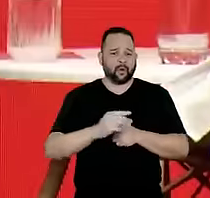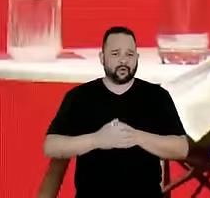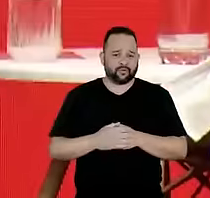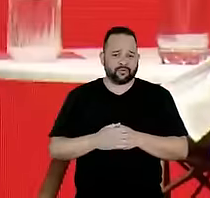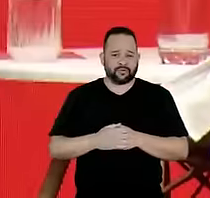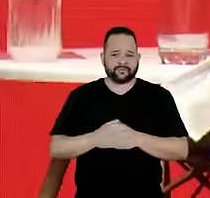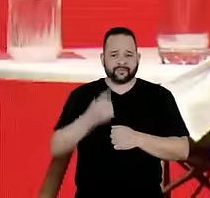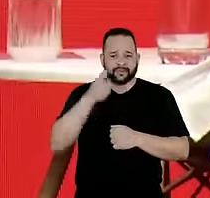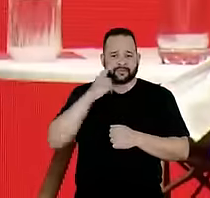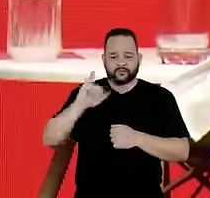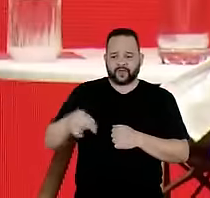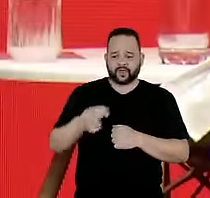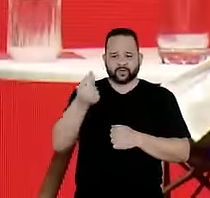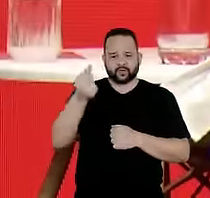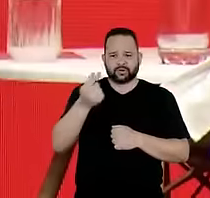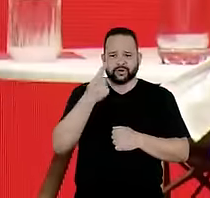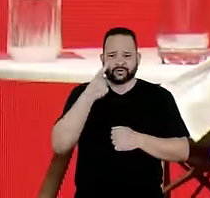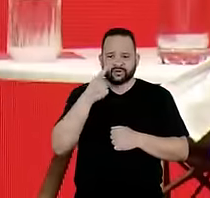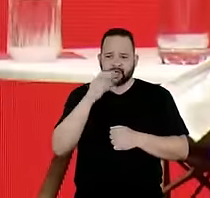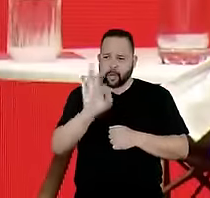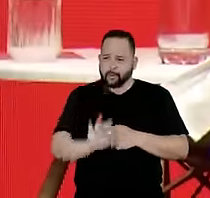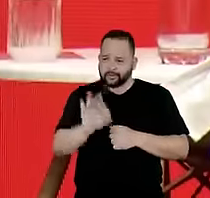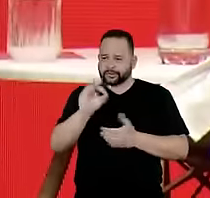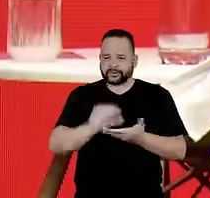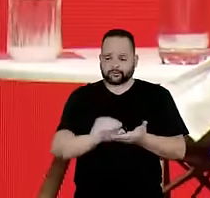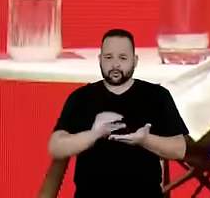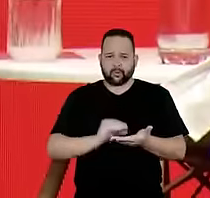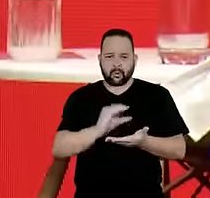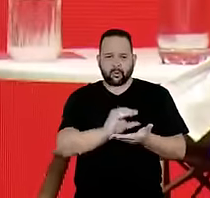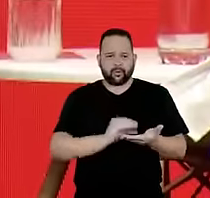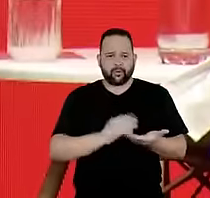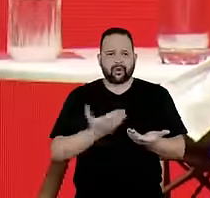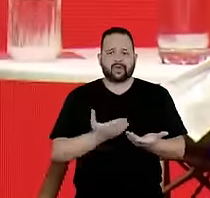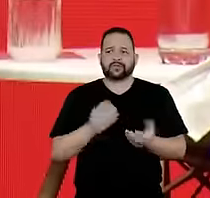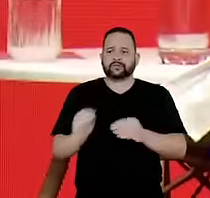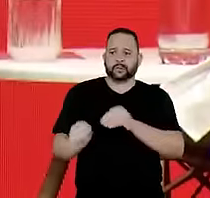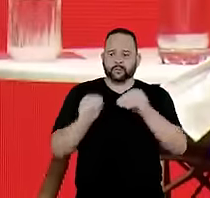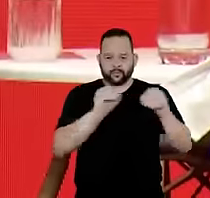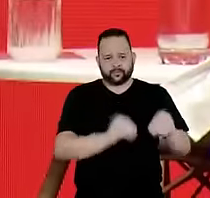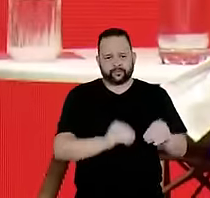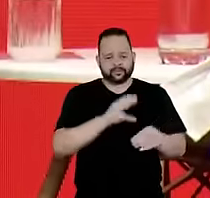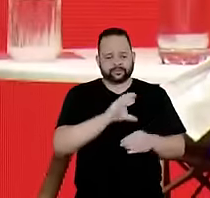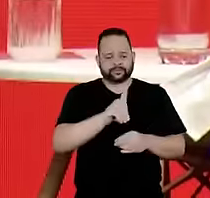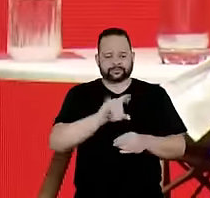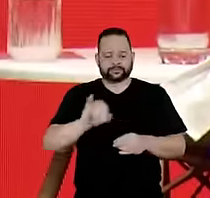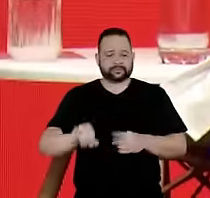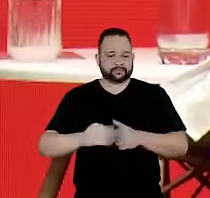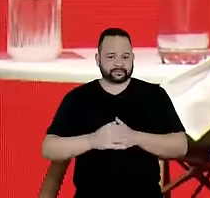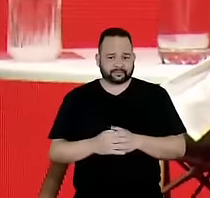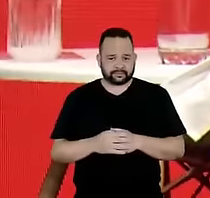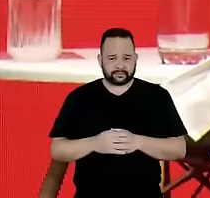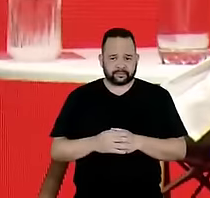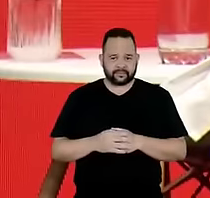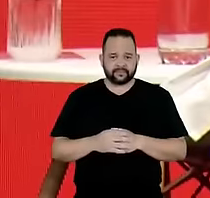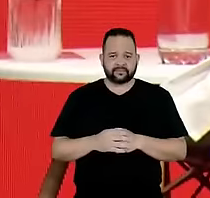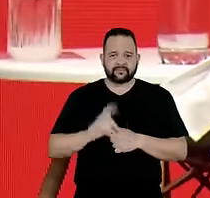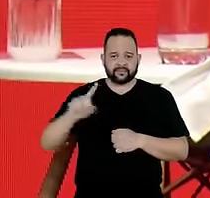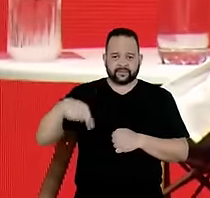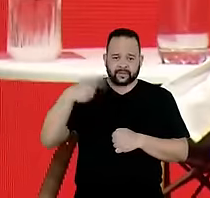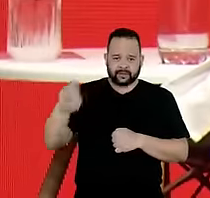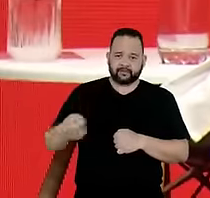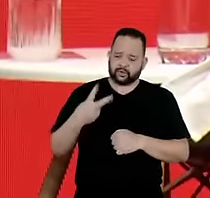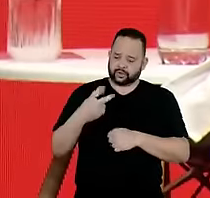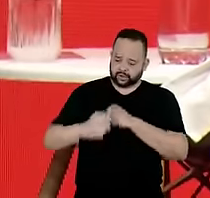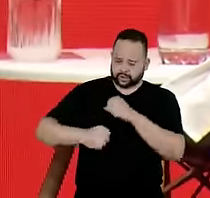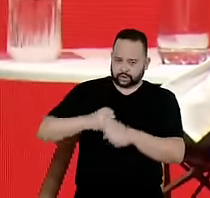de retorno que você espera tal você vai pro pro CDI Então você teve um resgate grande de bolsa passado do anos desse movimento a gente teve